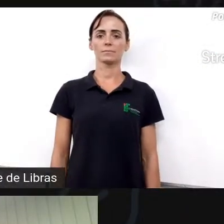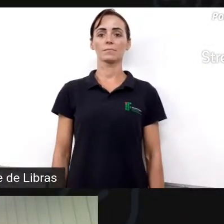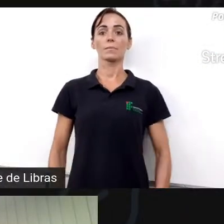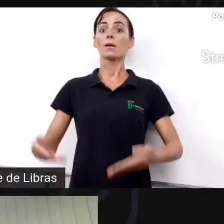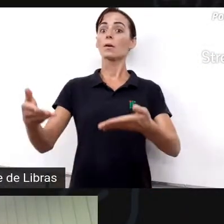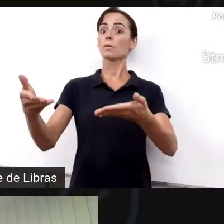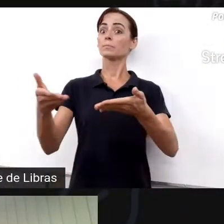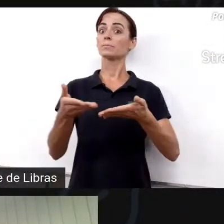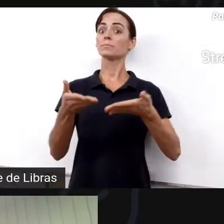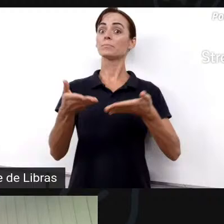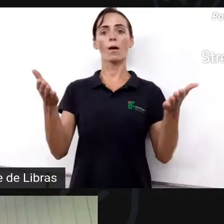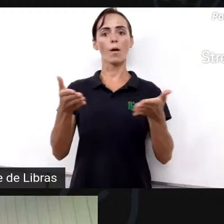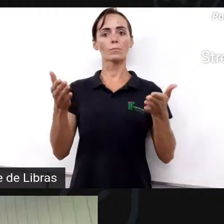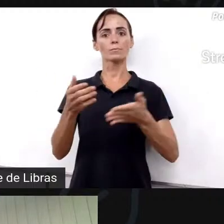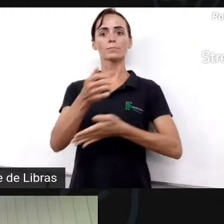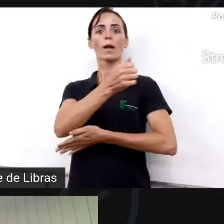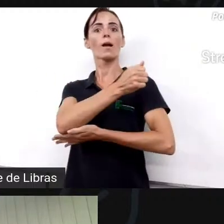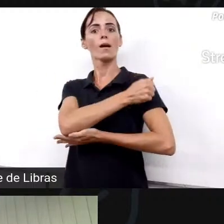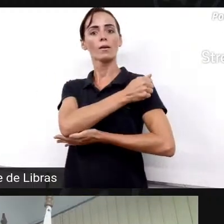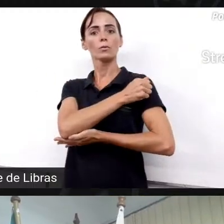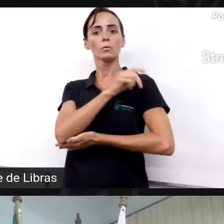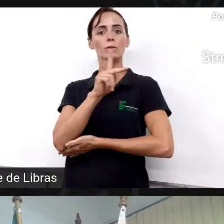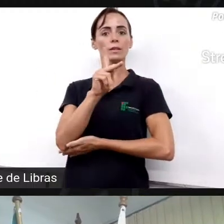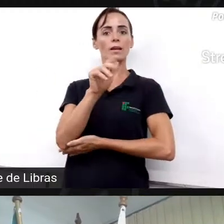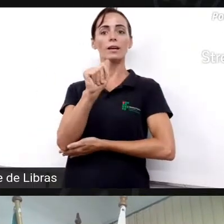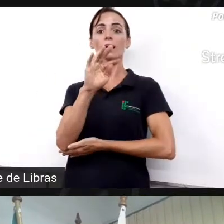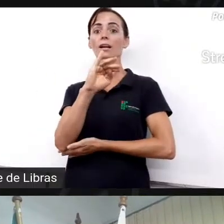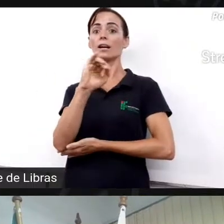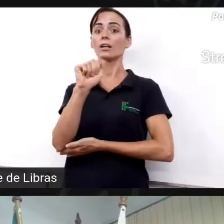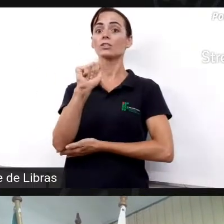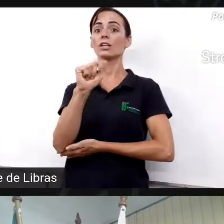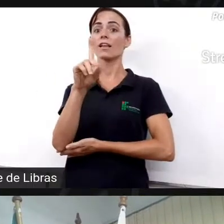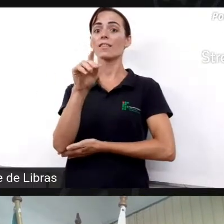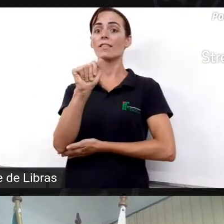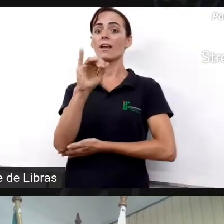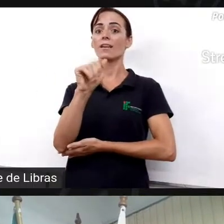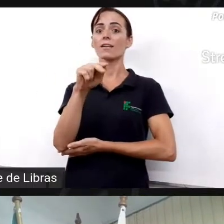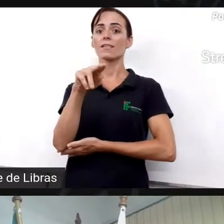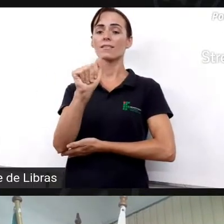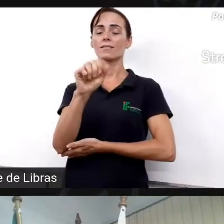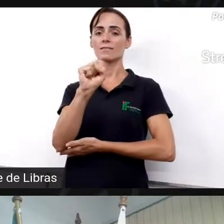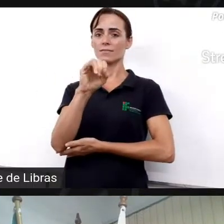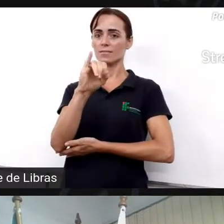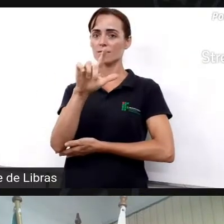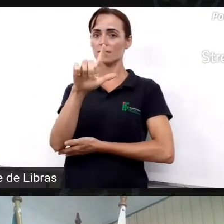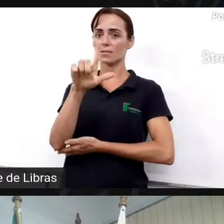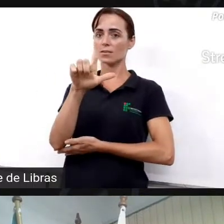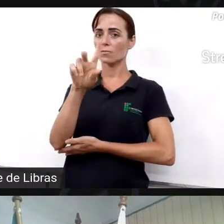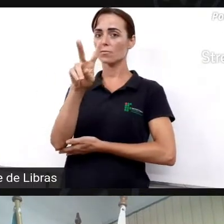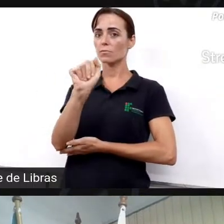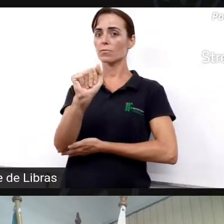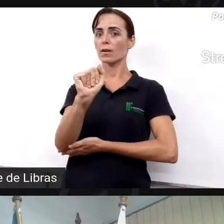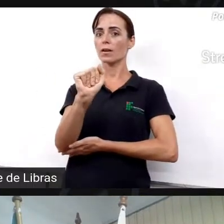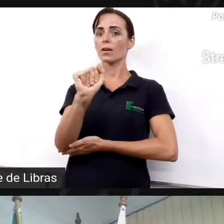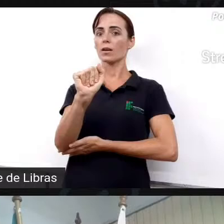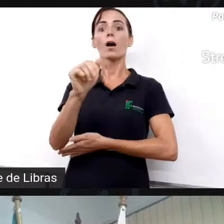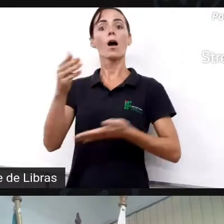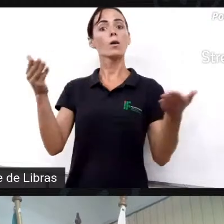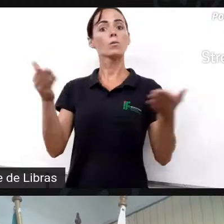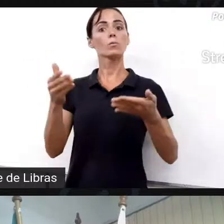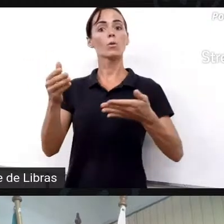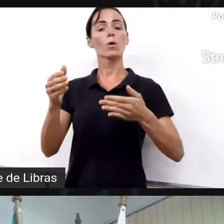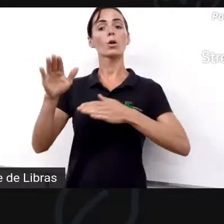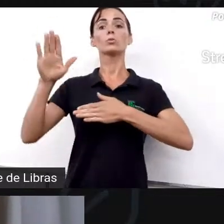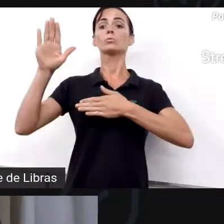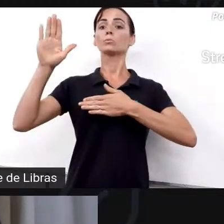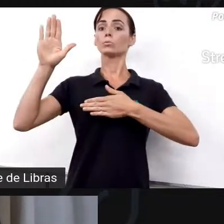Convidamos a aluna Kátia Dayana da Silva para prestar o juramento do curso